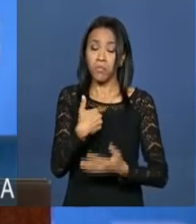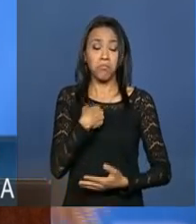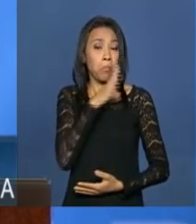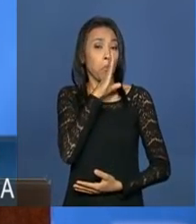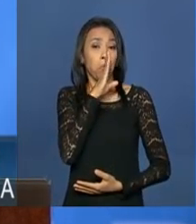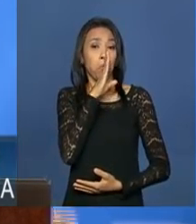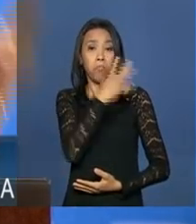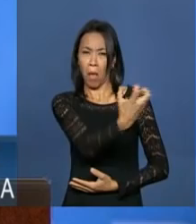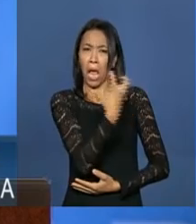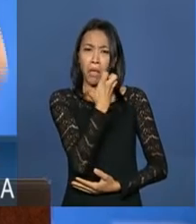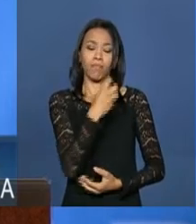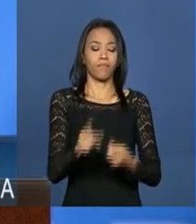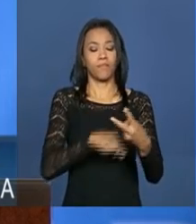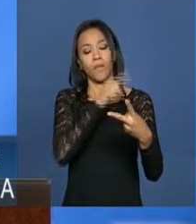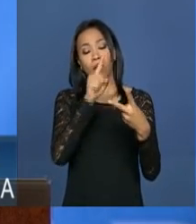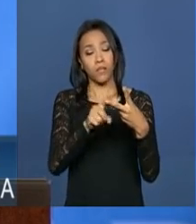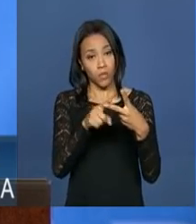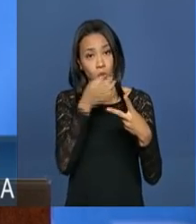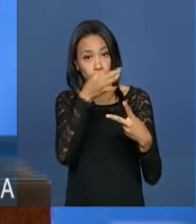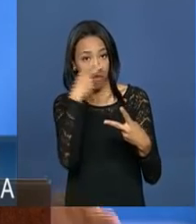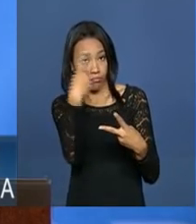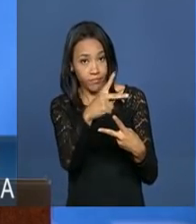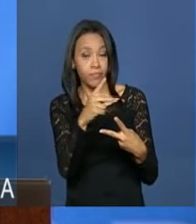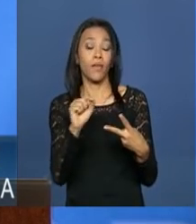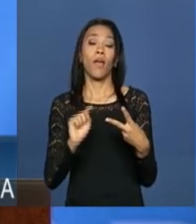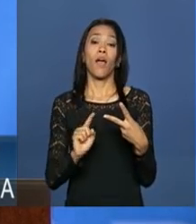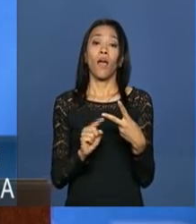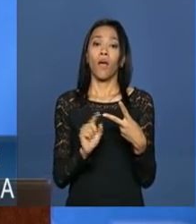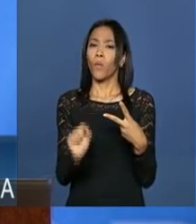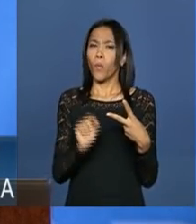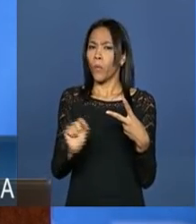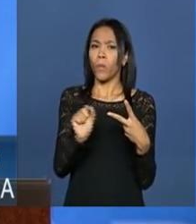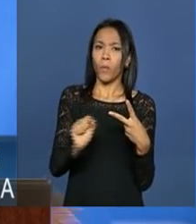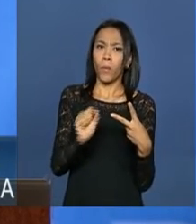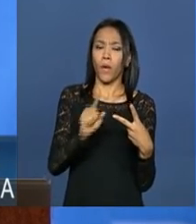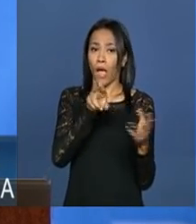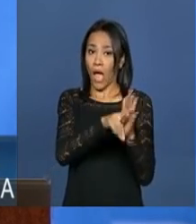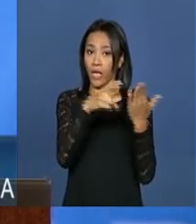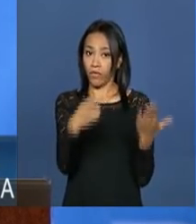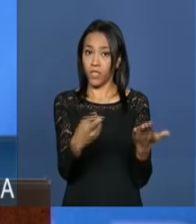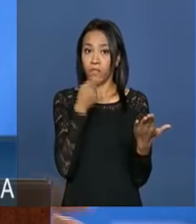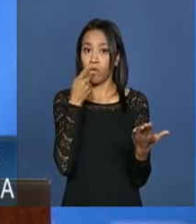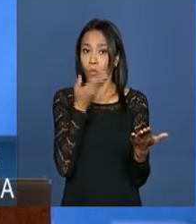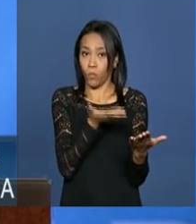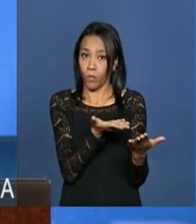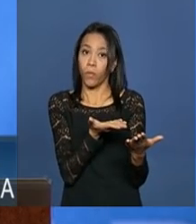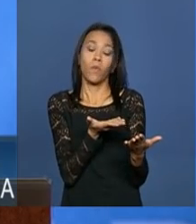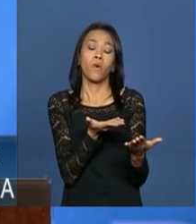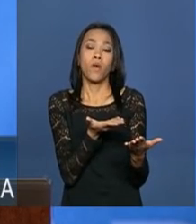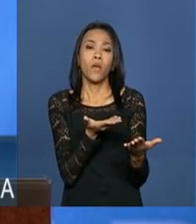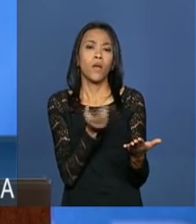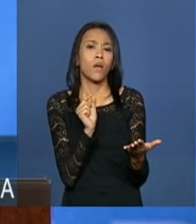A segunda, a segunda hipótese é essa, que a revista